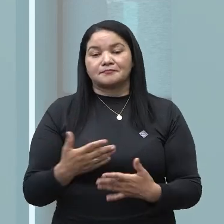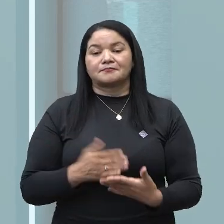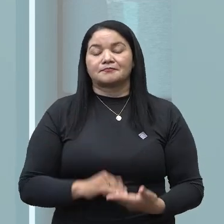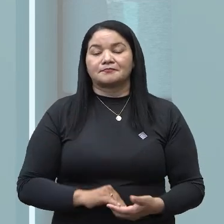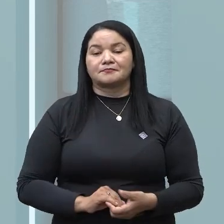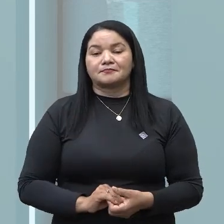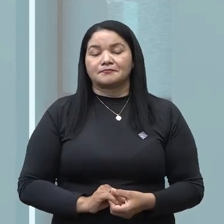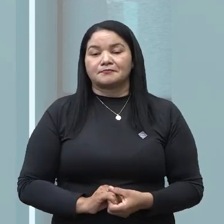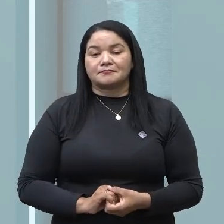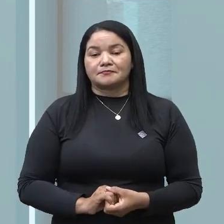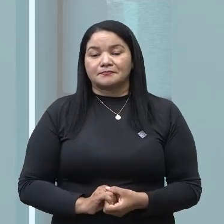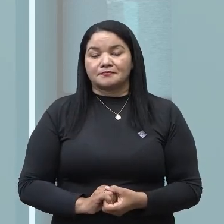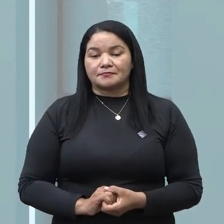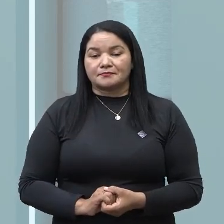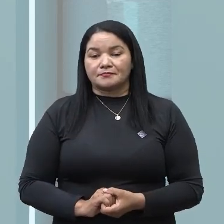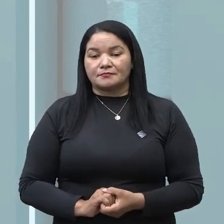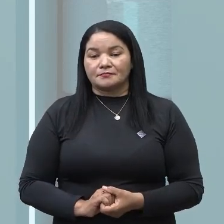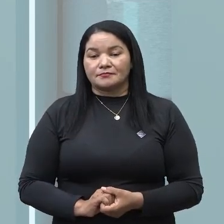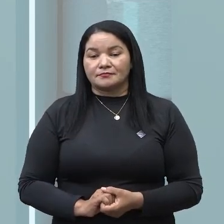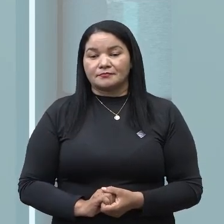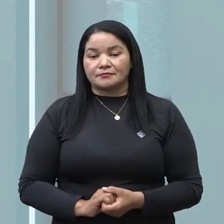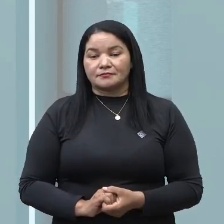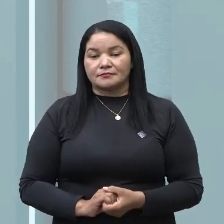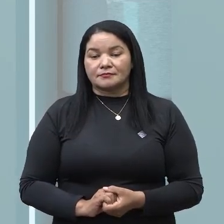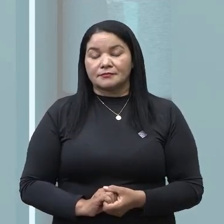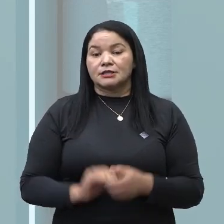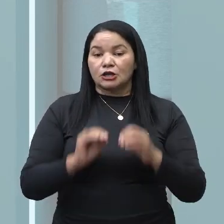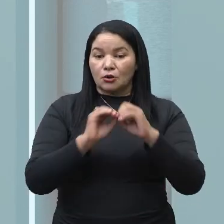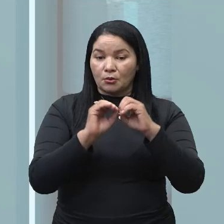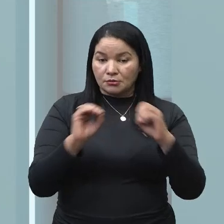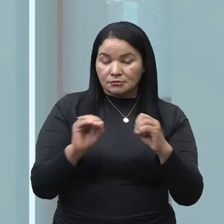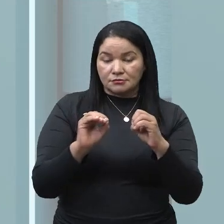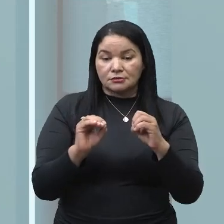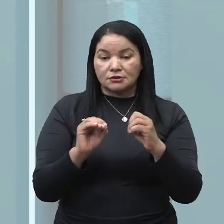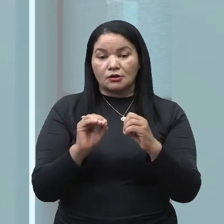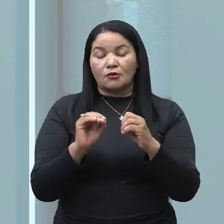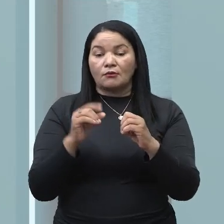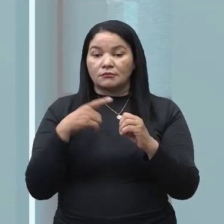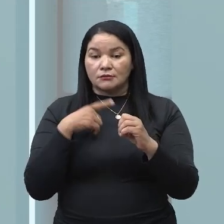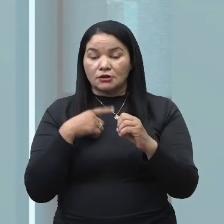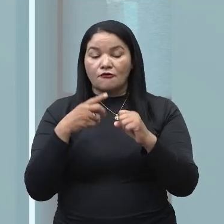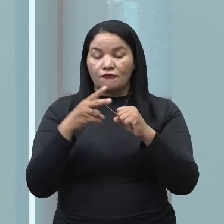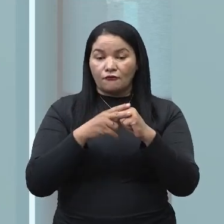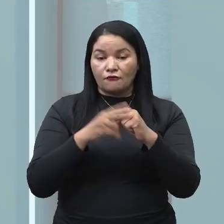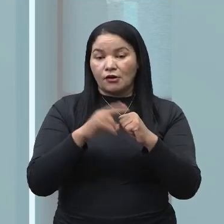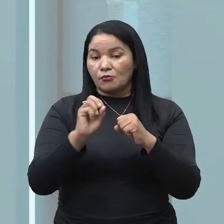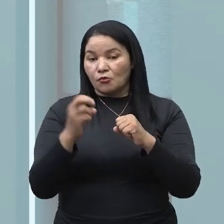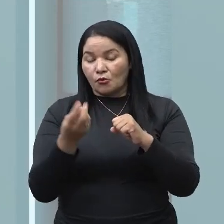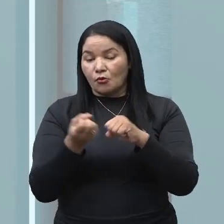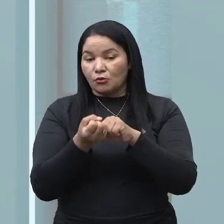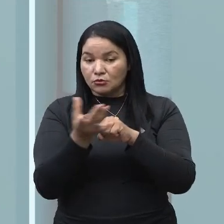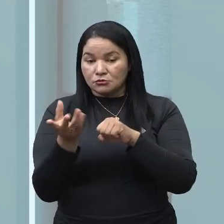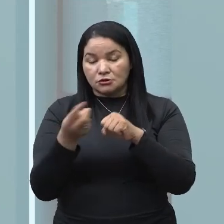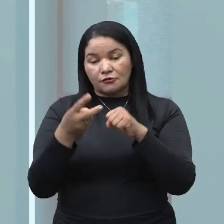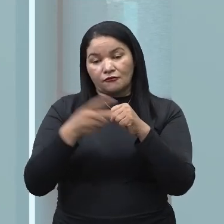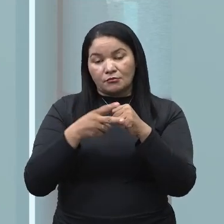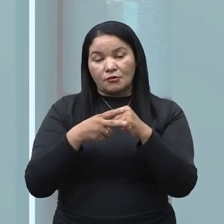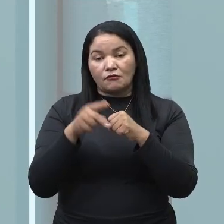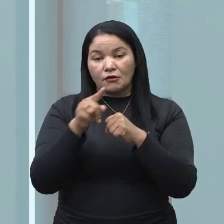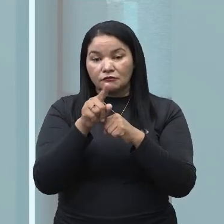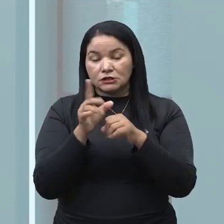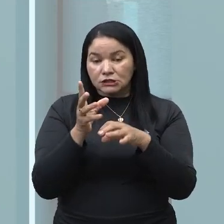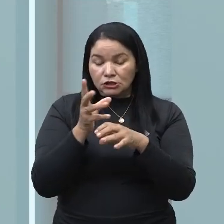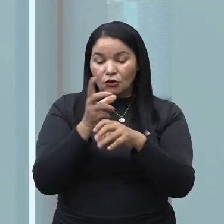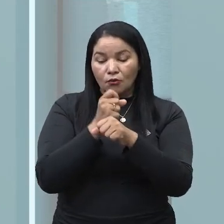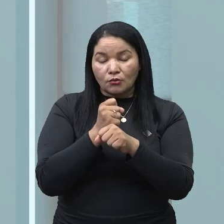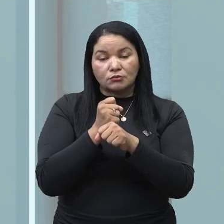que cada oração contém um verbo ou uma locução verbal. Aí você vai contar ali